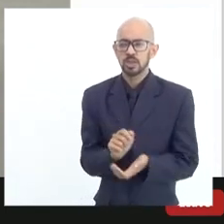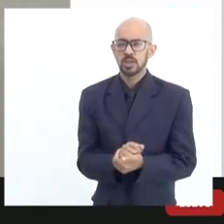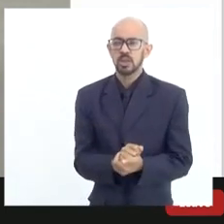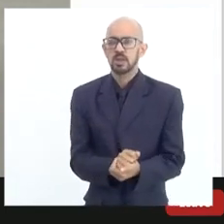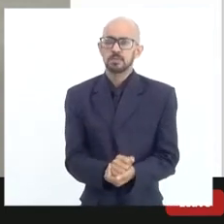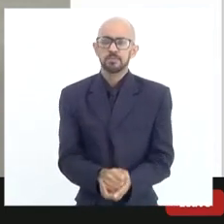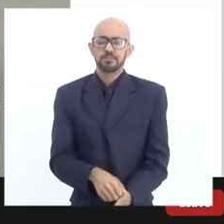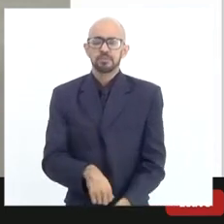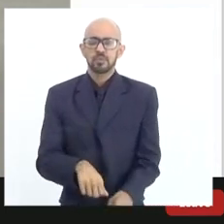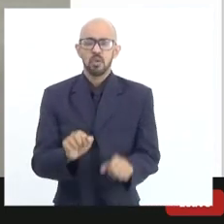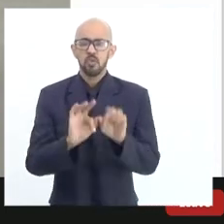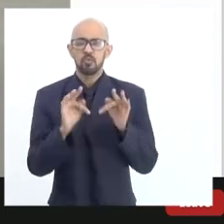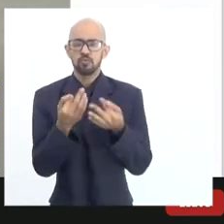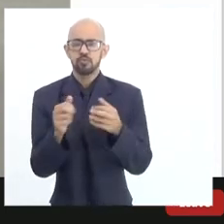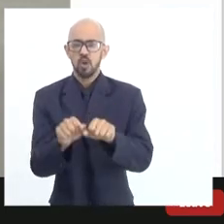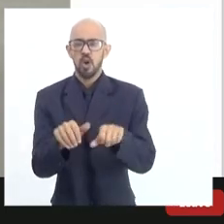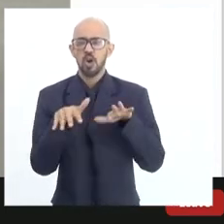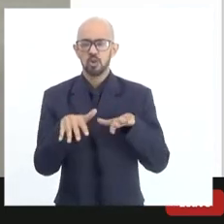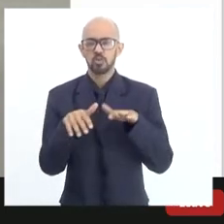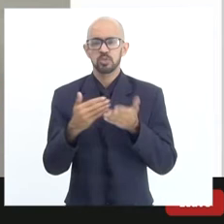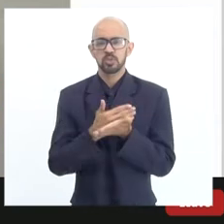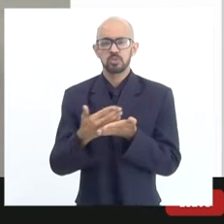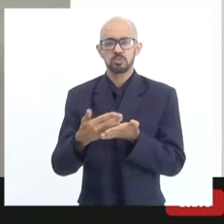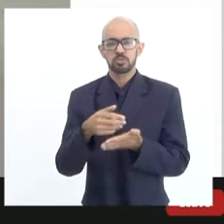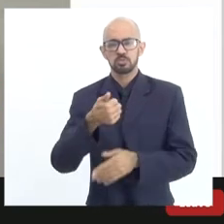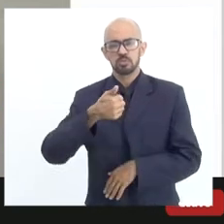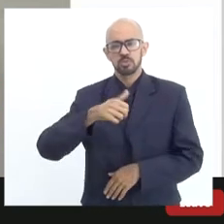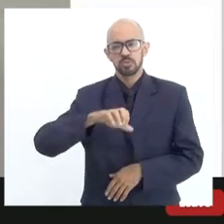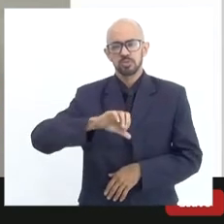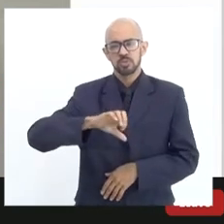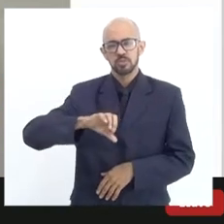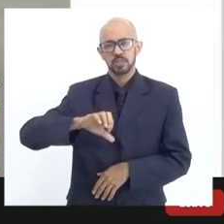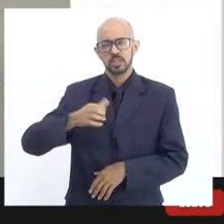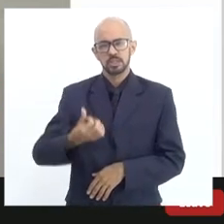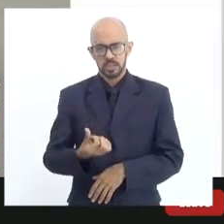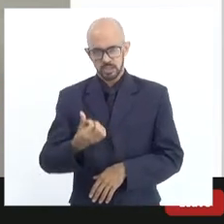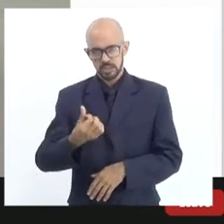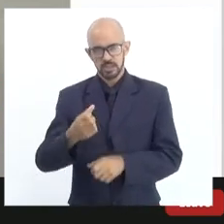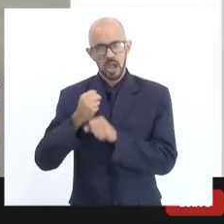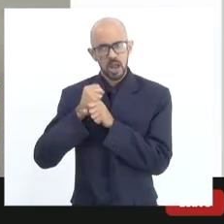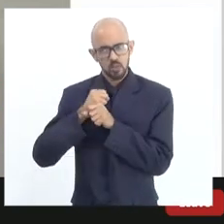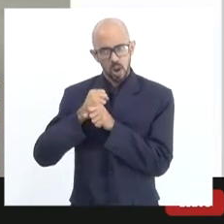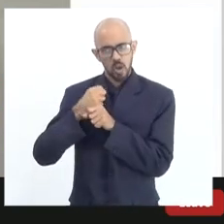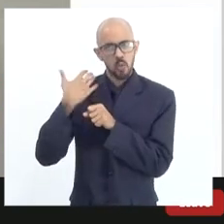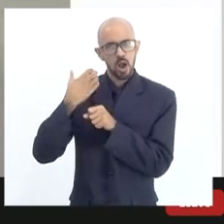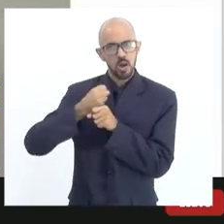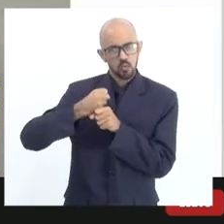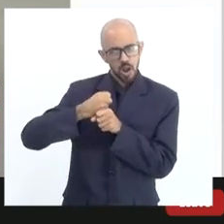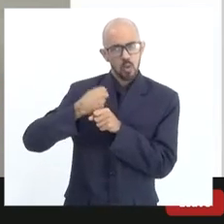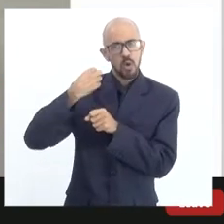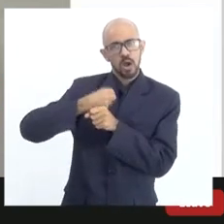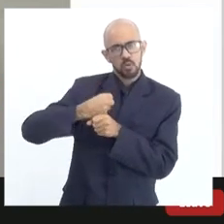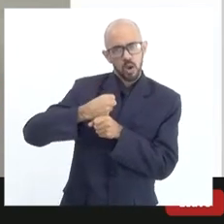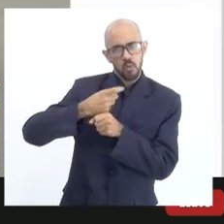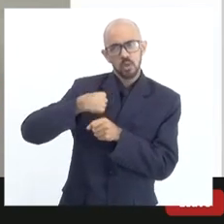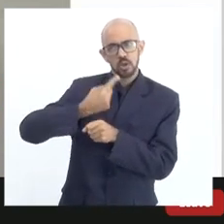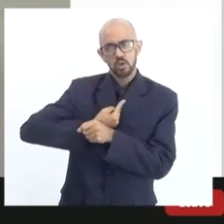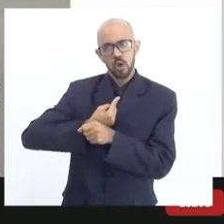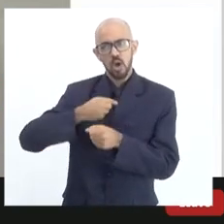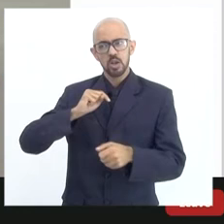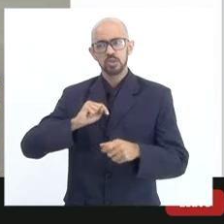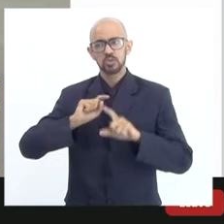que acontecia desde 1996, todos os anos. E aí nós, do QQD, entramos